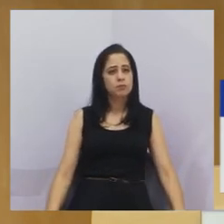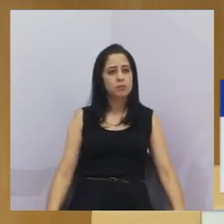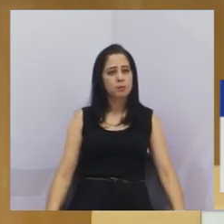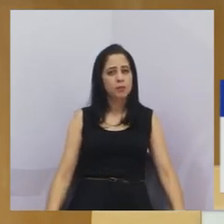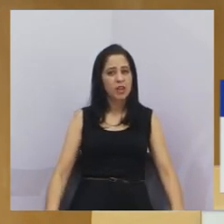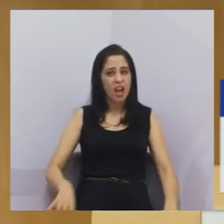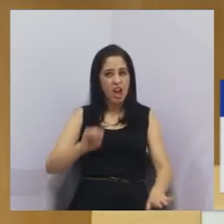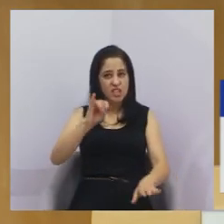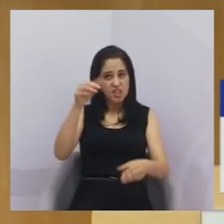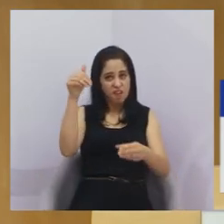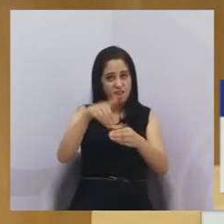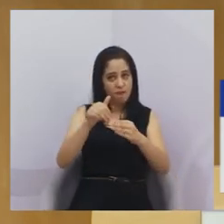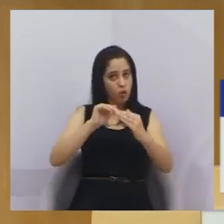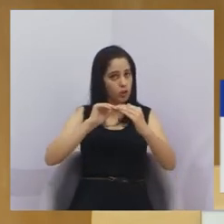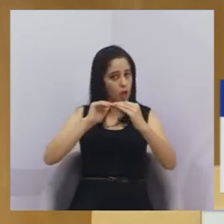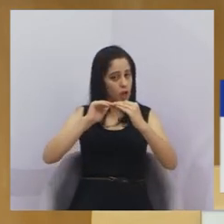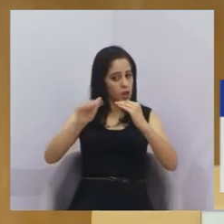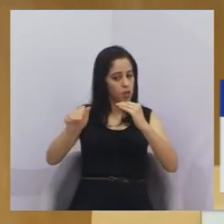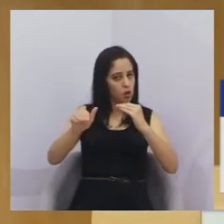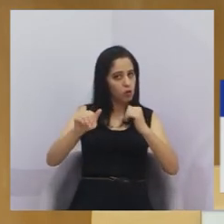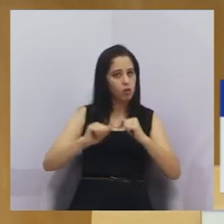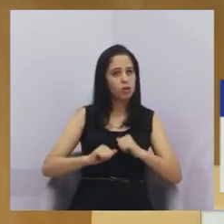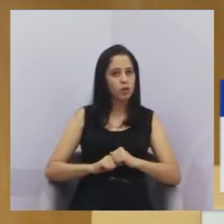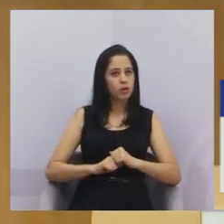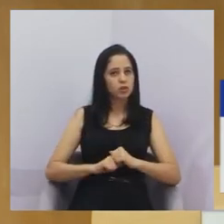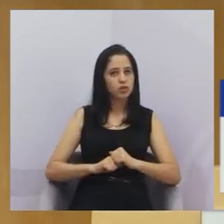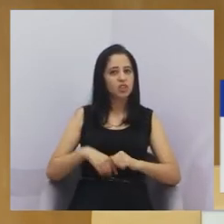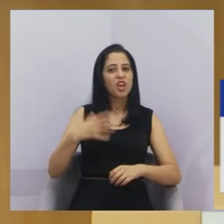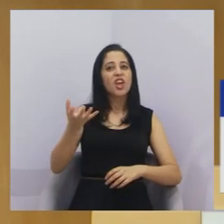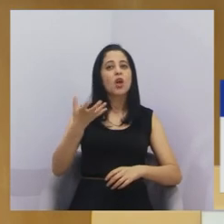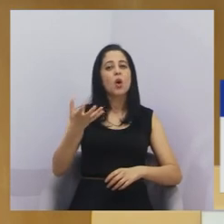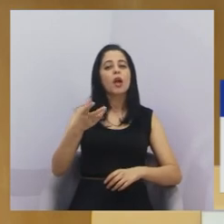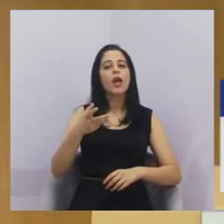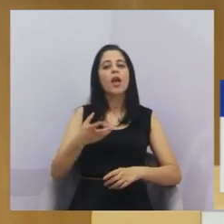quem votar contra, eu quero ver se vai ter essa moral